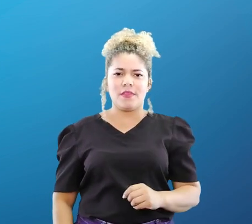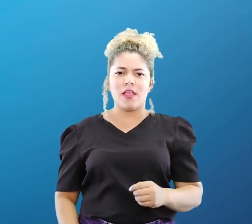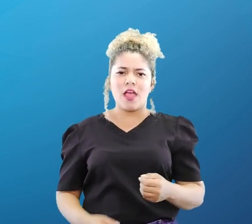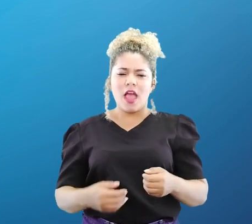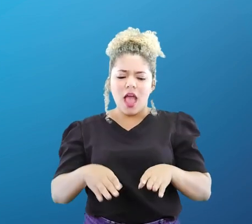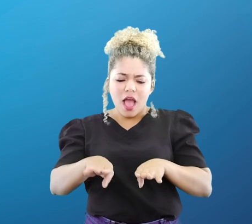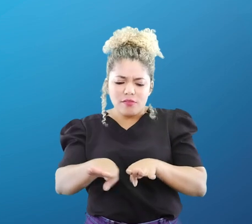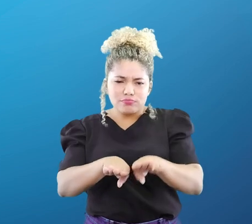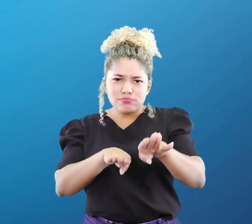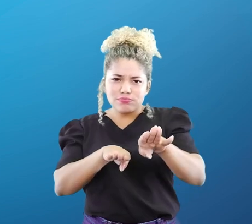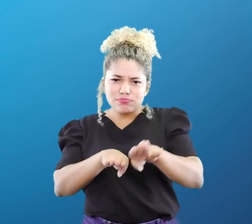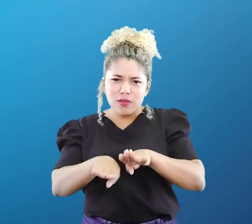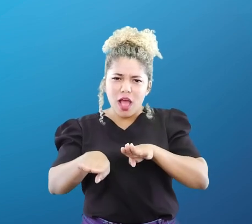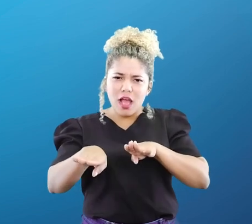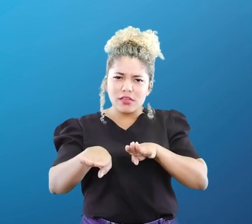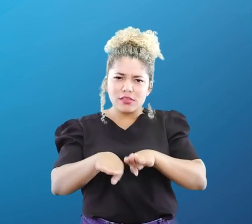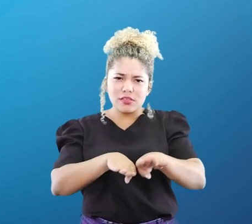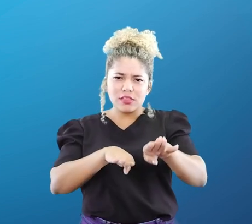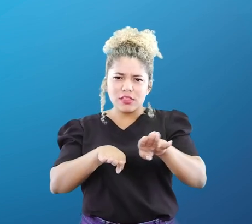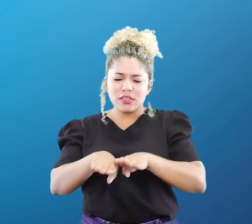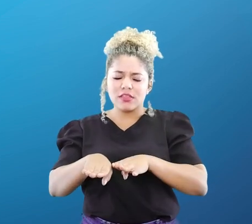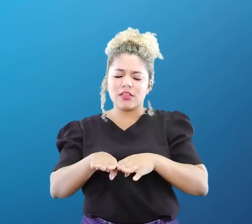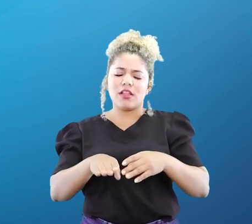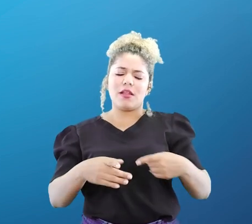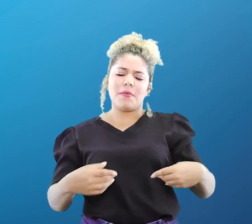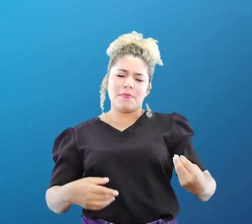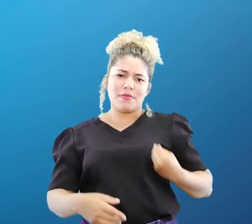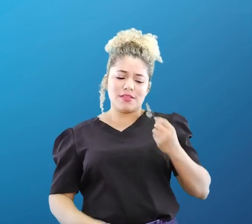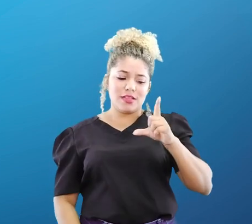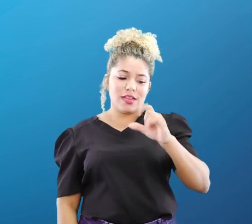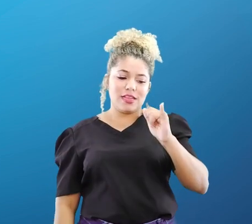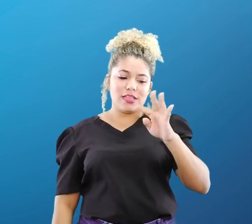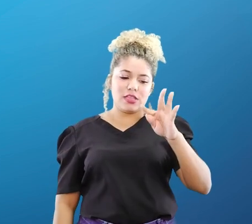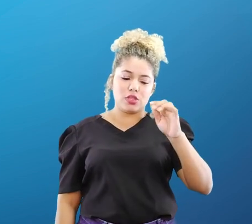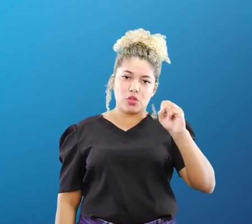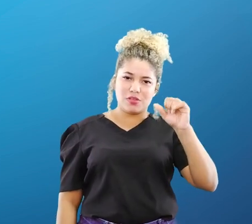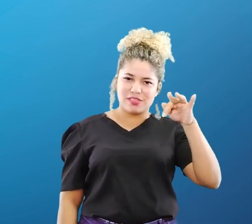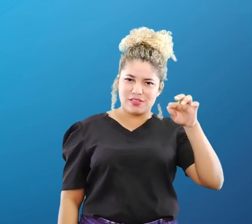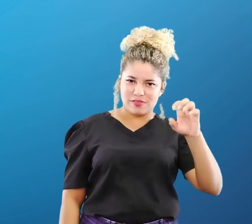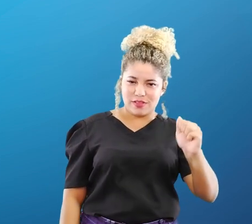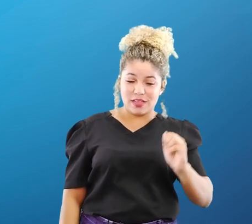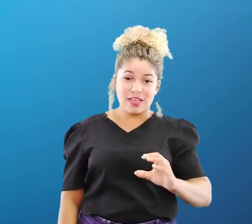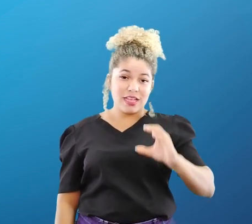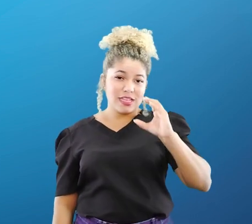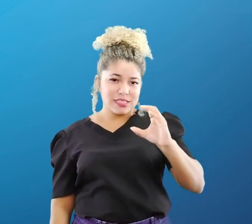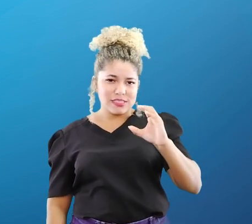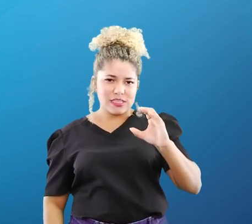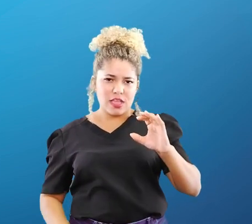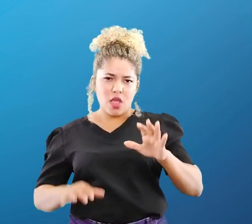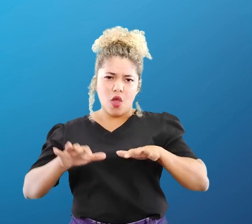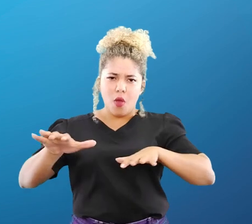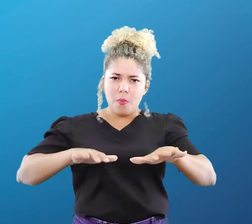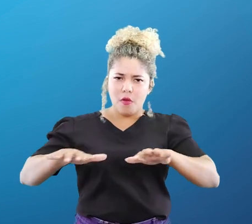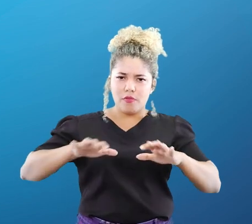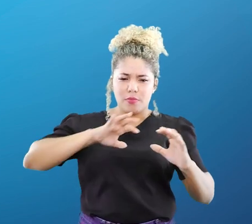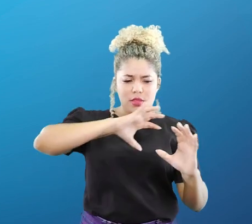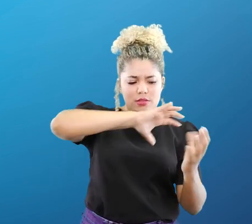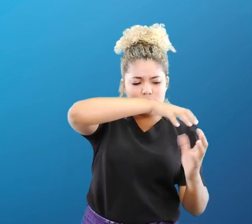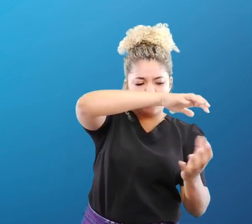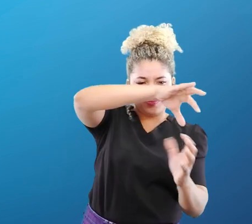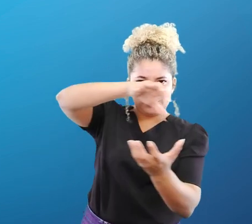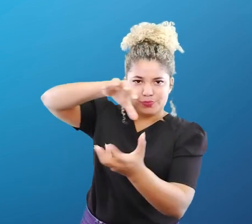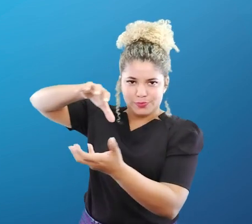entre placas tectônicas que formam a litosfera. C, movimentação planetária em torno do seu próprio